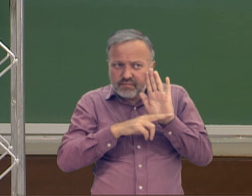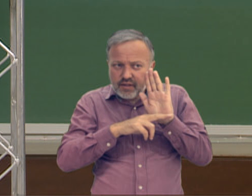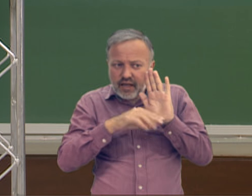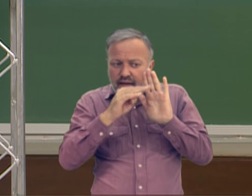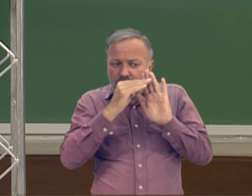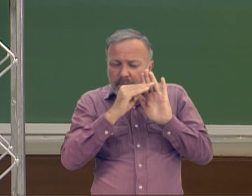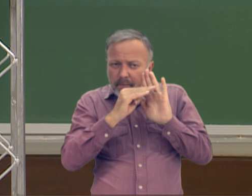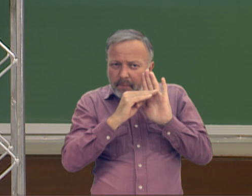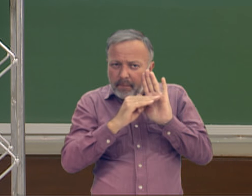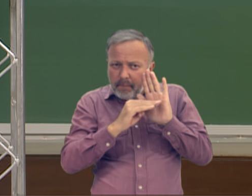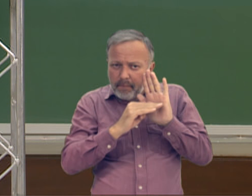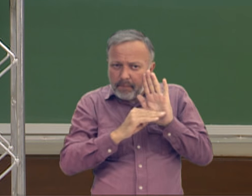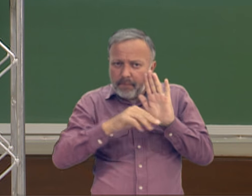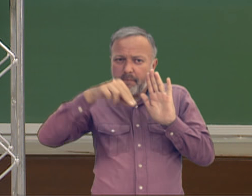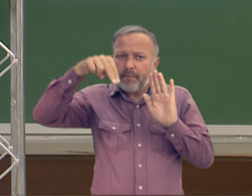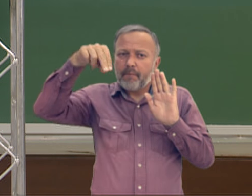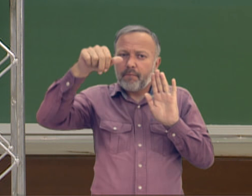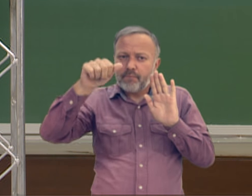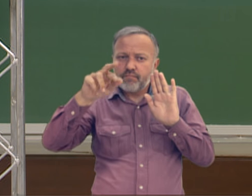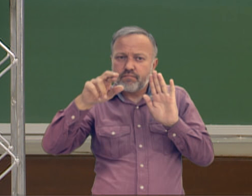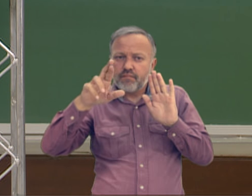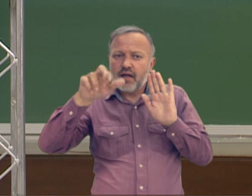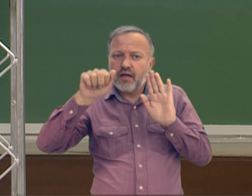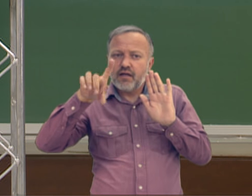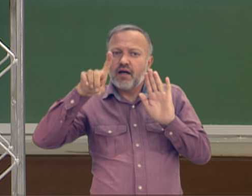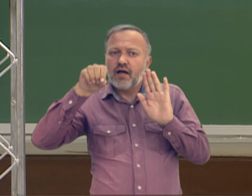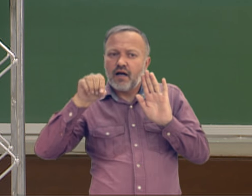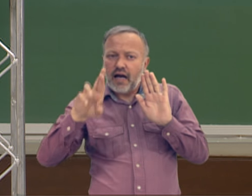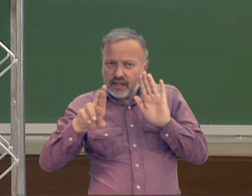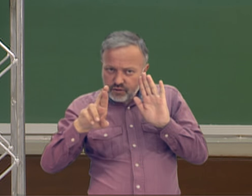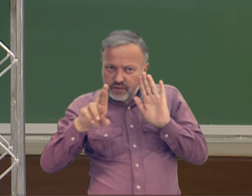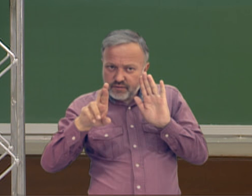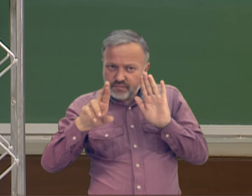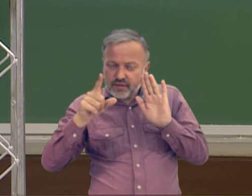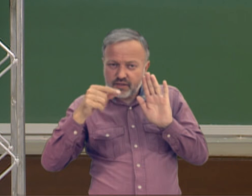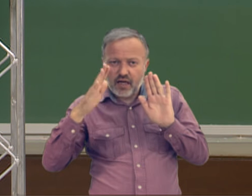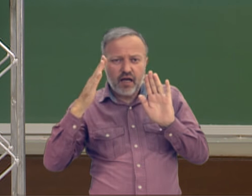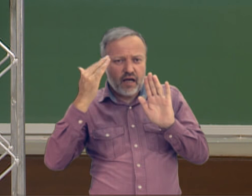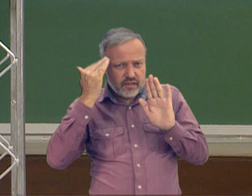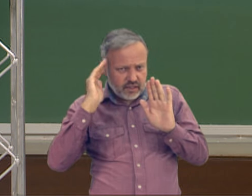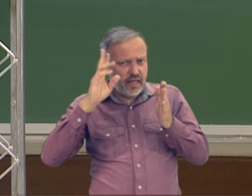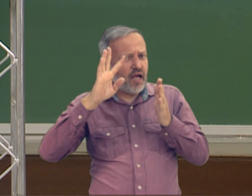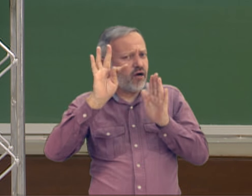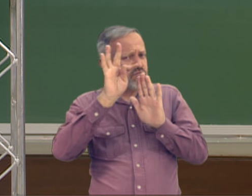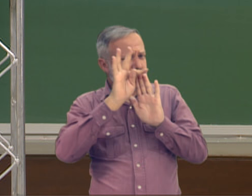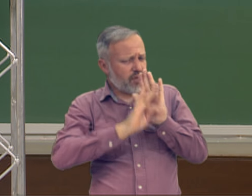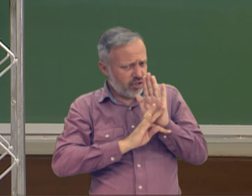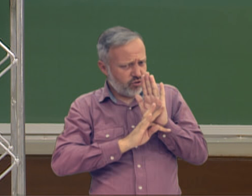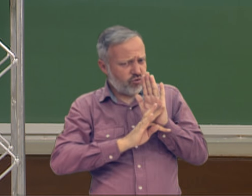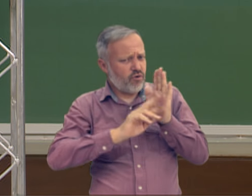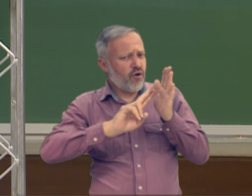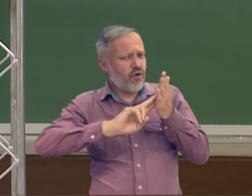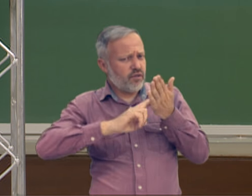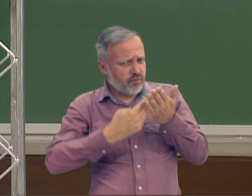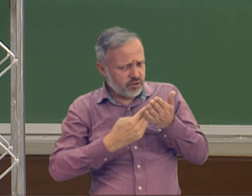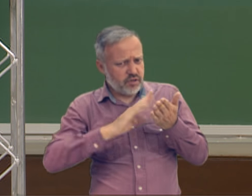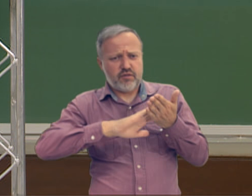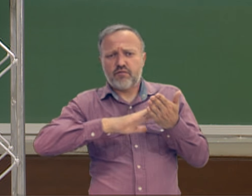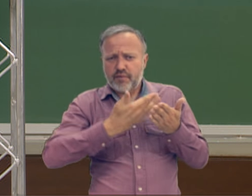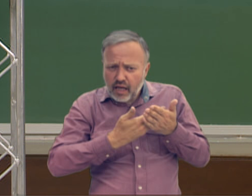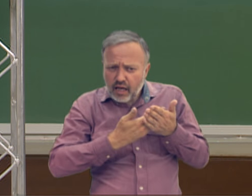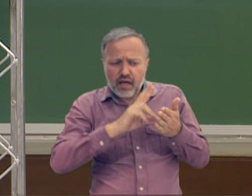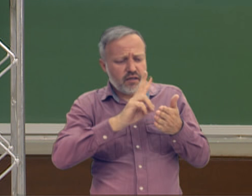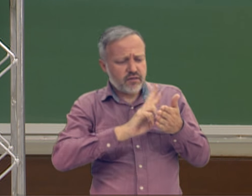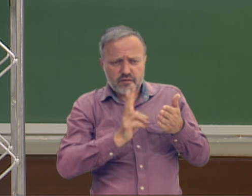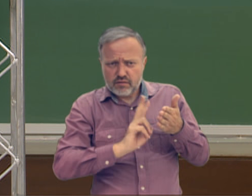saberem, né? Que é bem importante, tanto para interpretar um texto, como para produzir um texto. Tem que ter